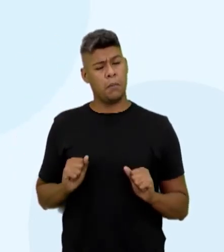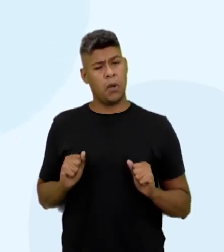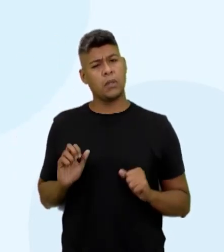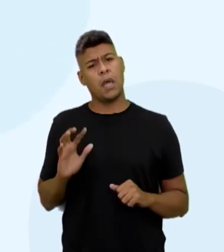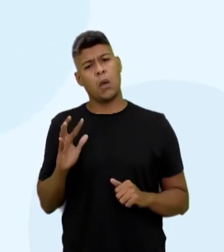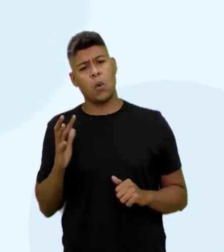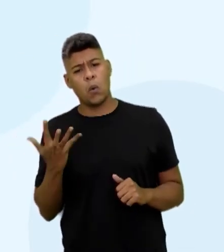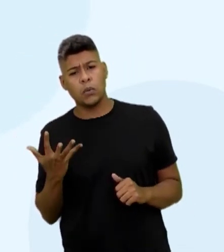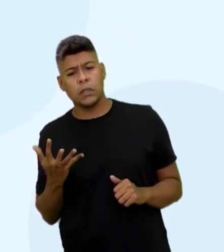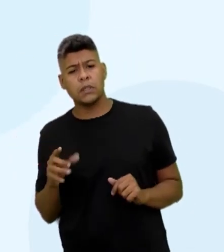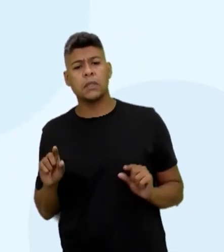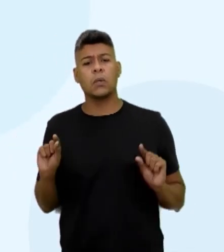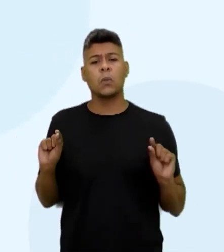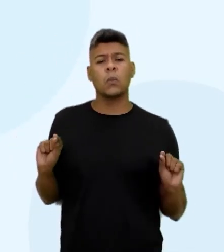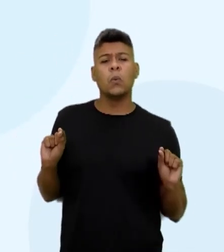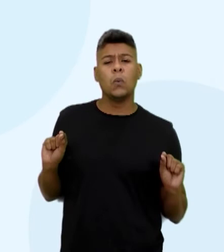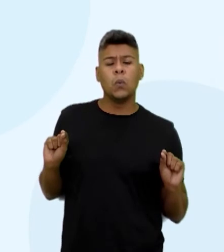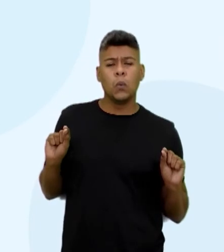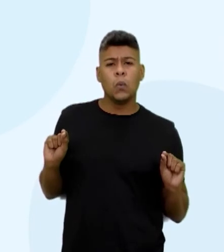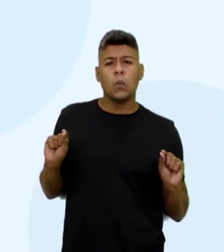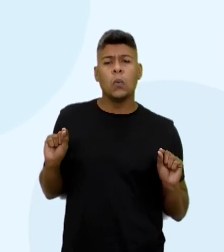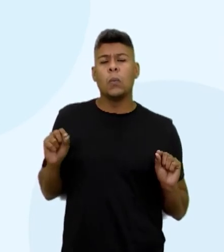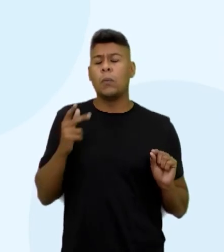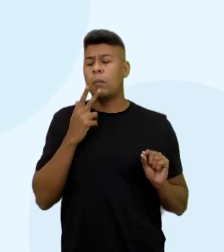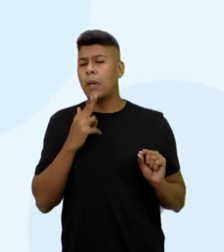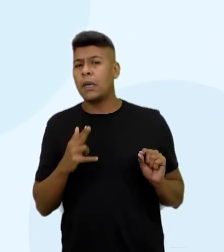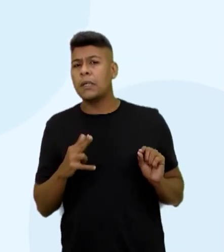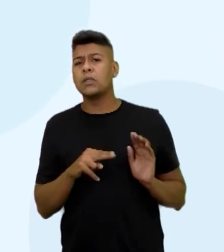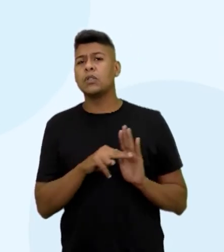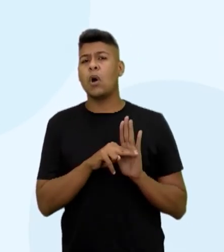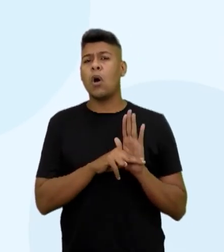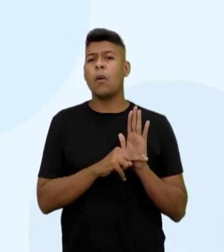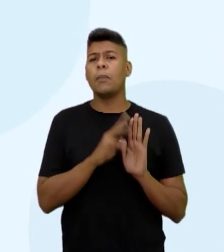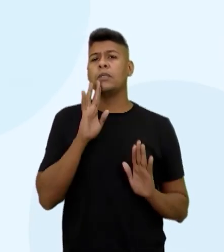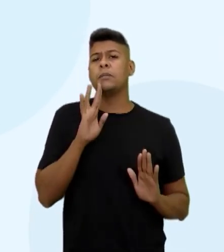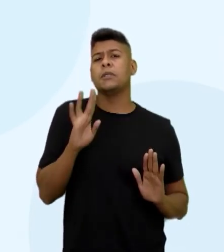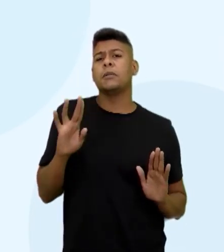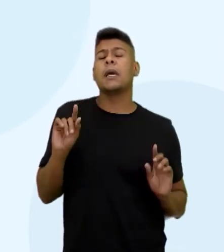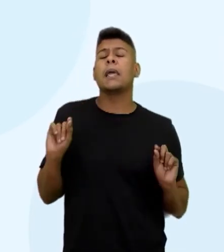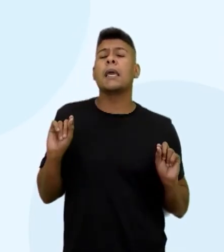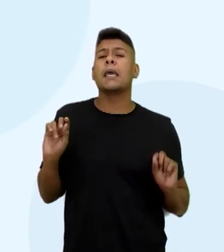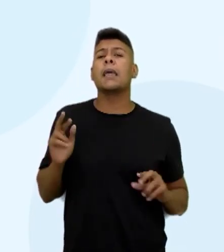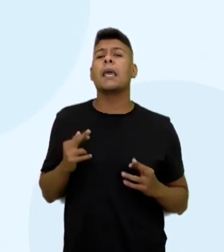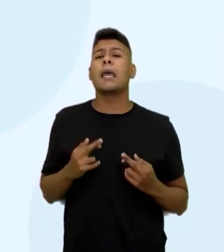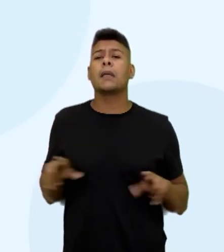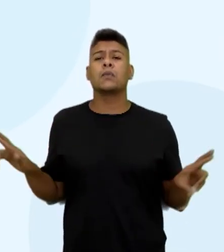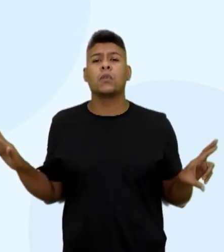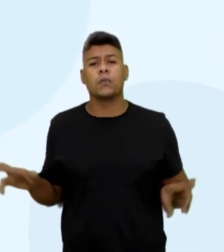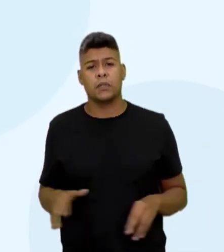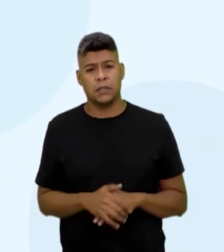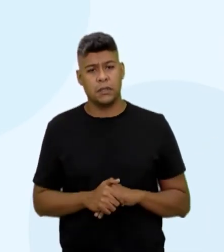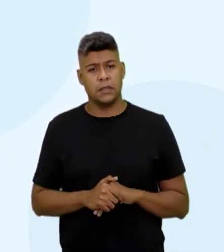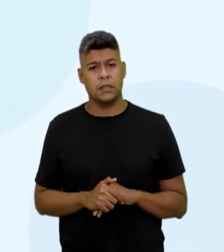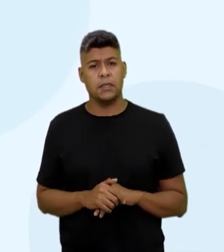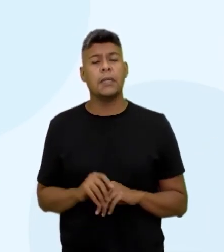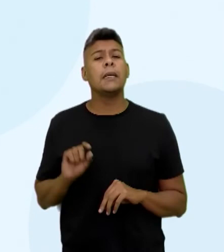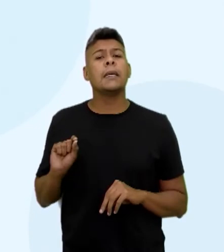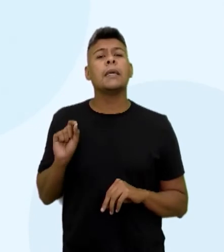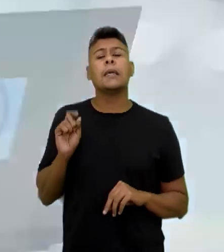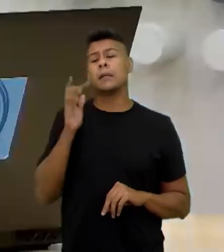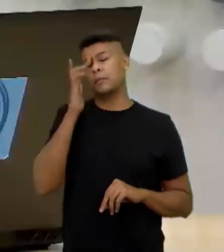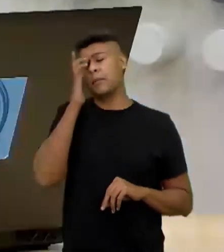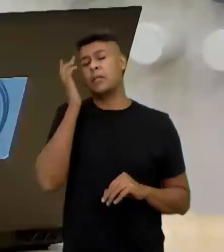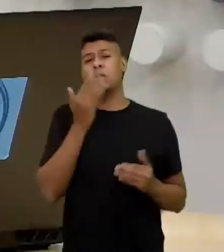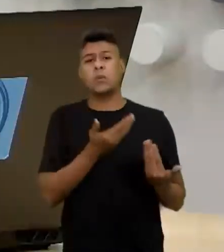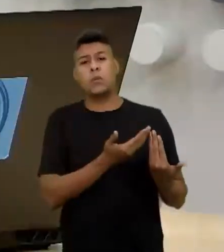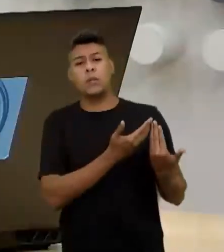acontecesse em eventos Fatos e conflitos que saíssem dessas normas fundamentais Que resolveria em quem seria a